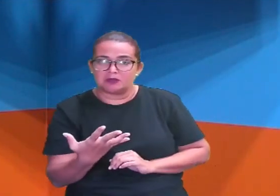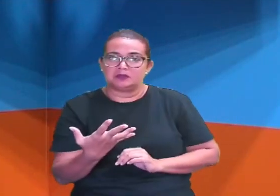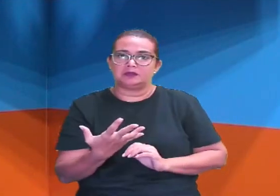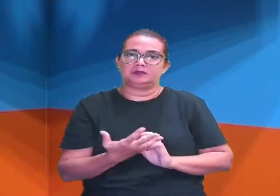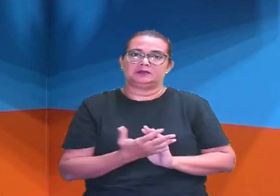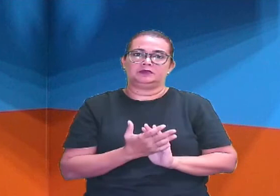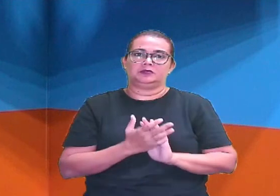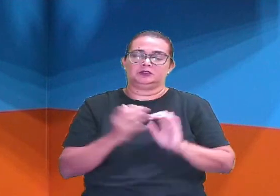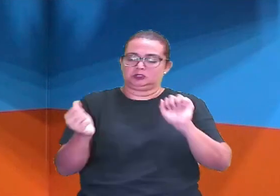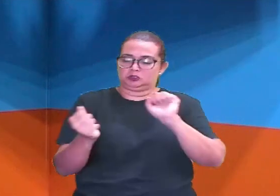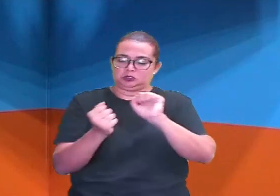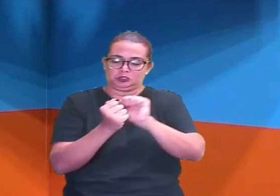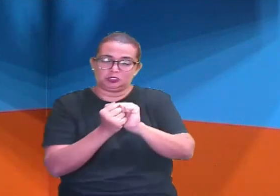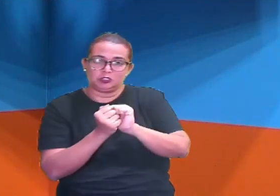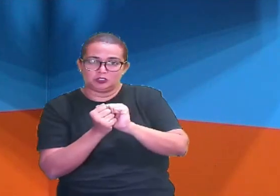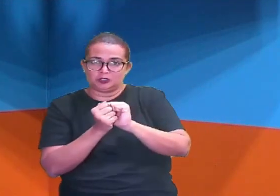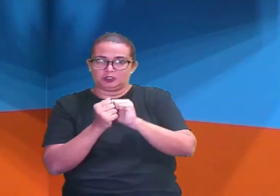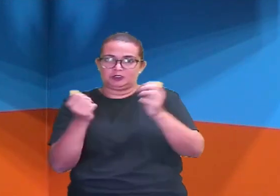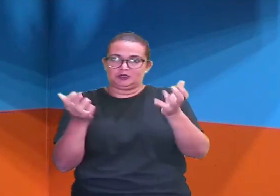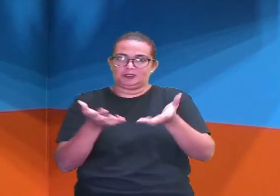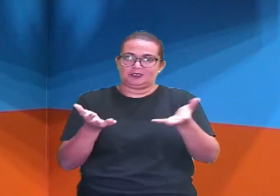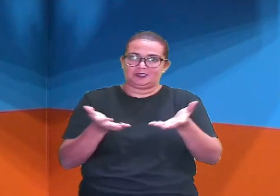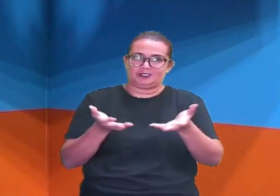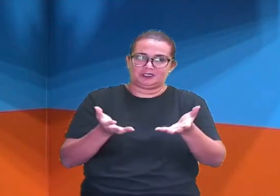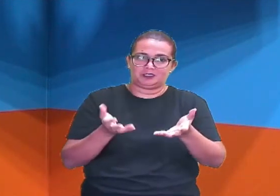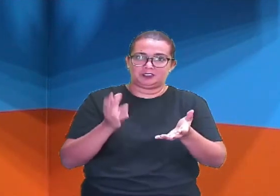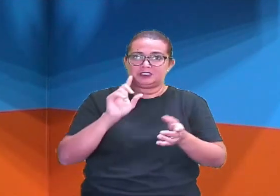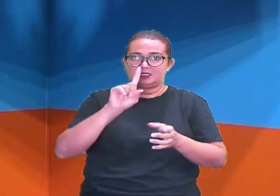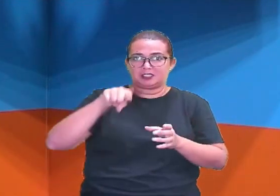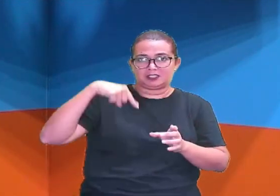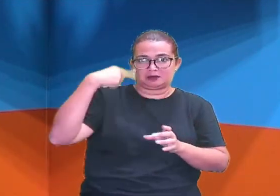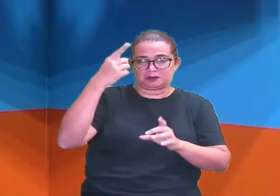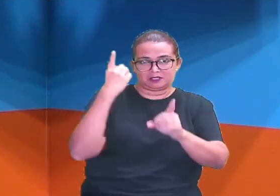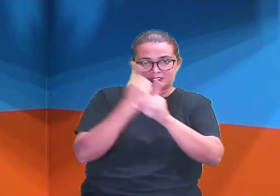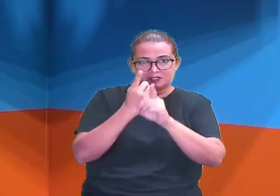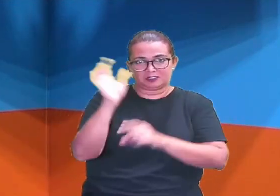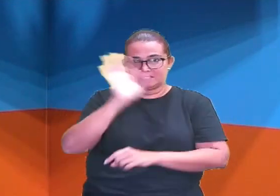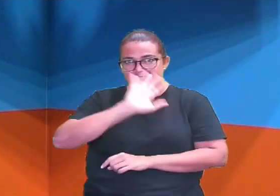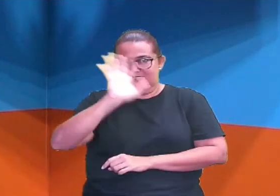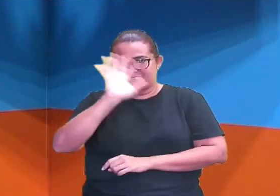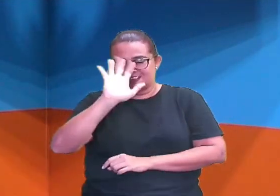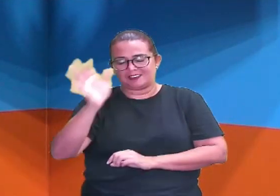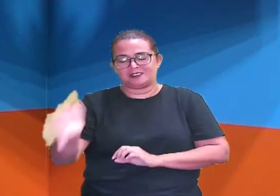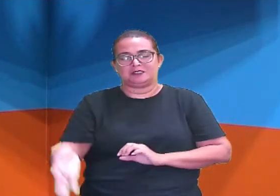Estar com vocês mais uma vez. E até a próxima. Tchau.